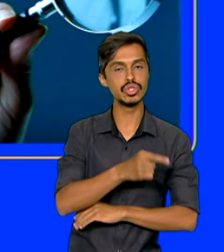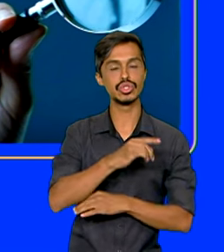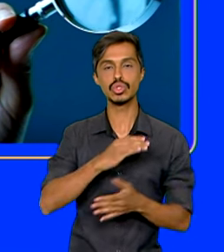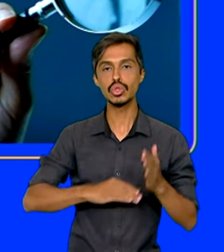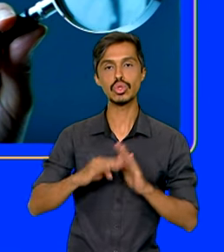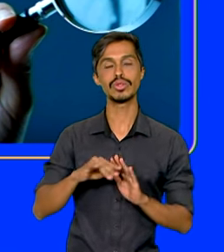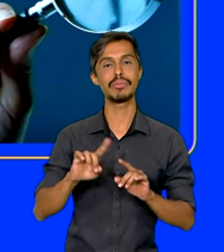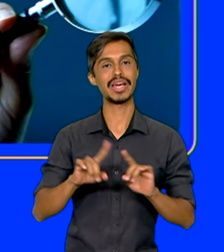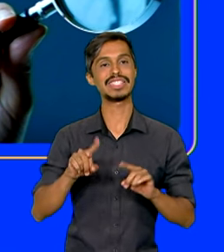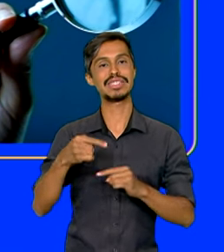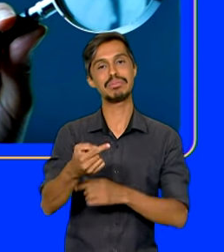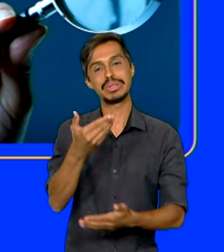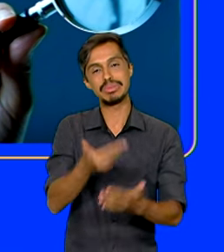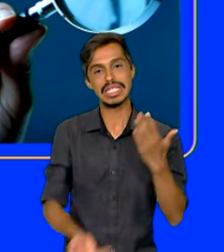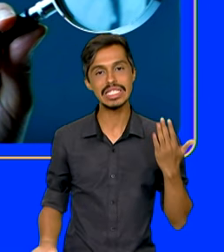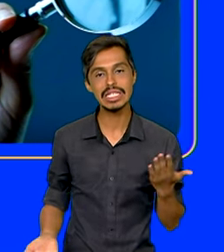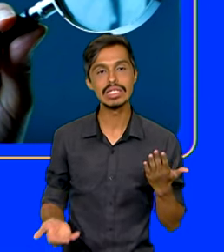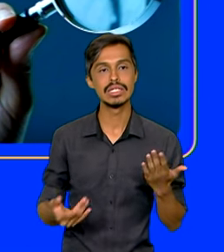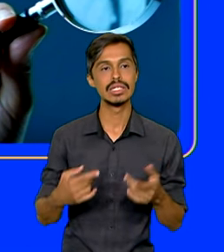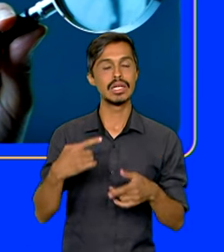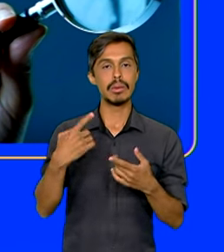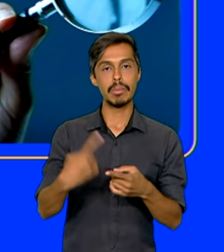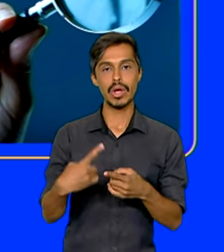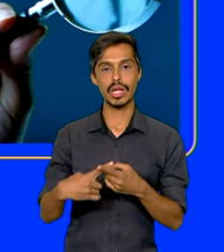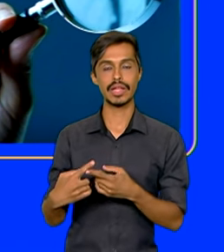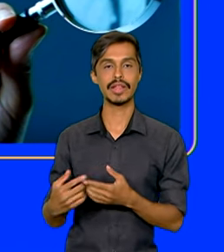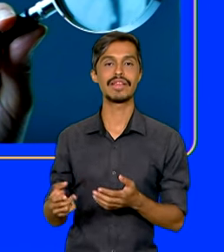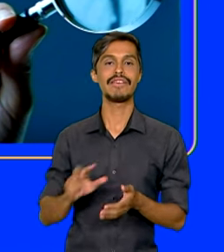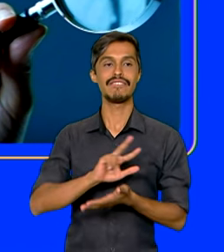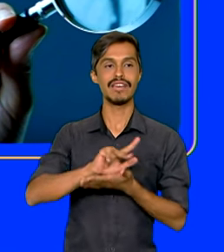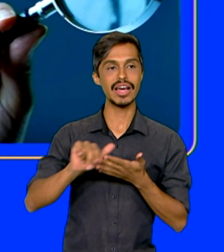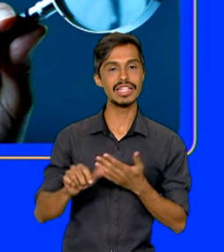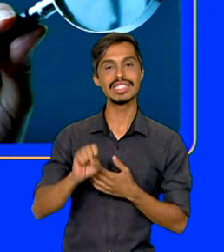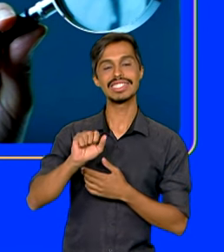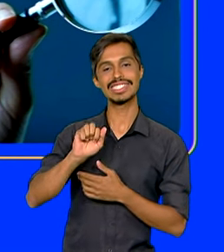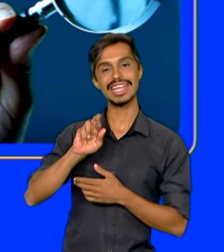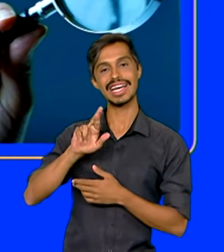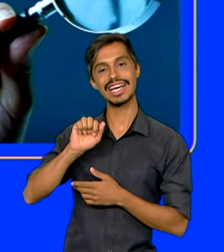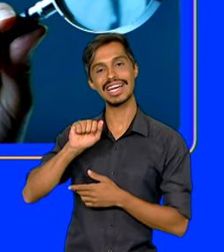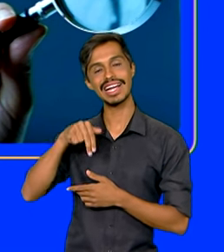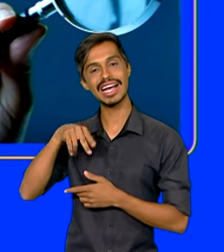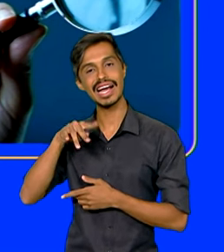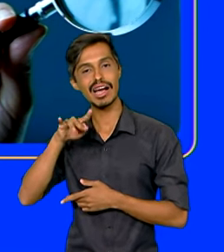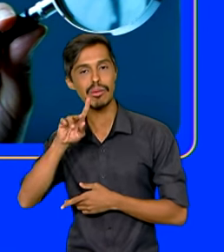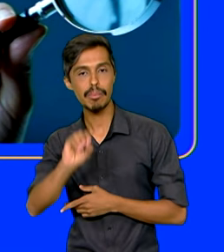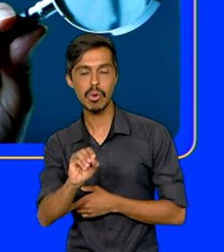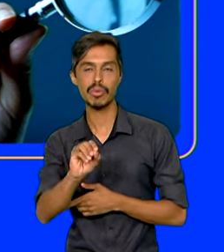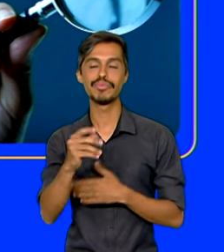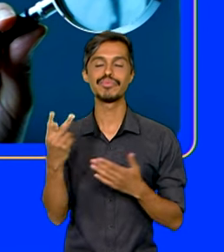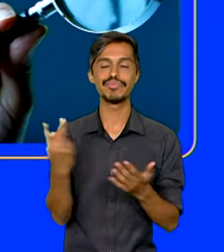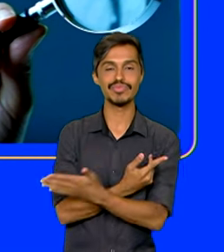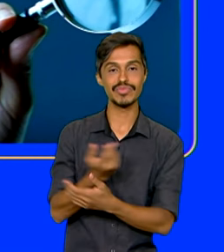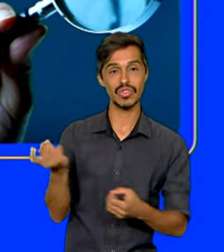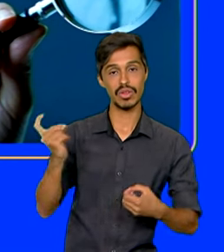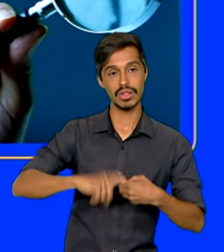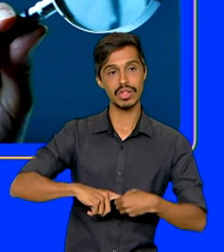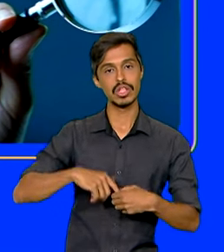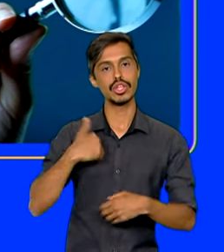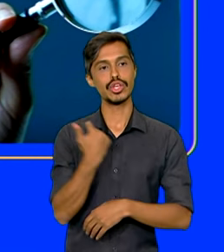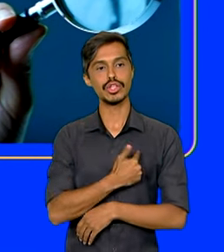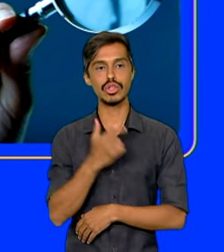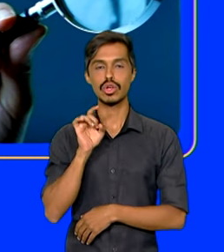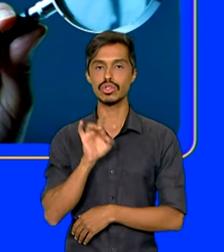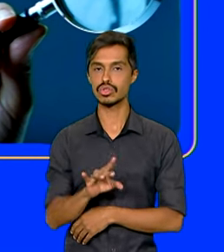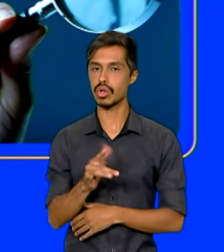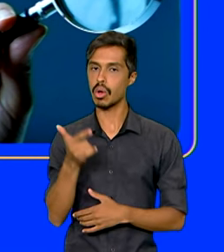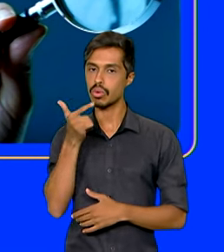perdeu, né, pela retomada de casos de sarampo no país, é que nós só vamos recuperar as